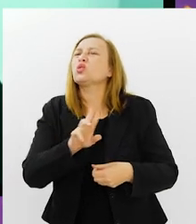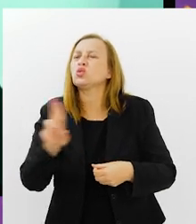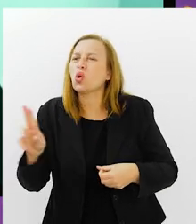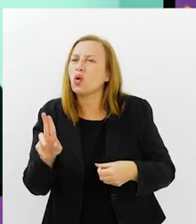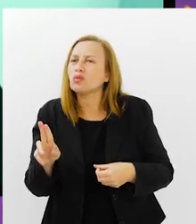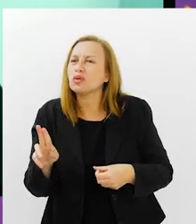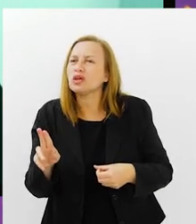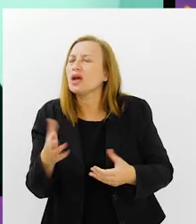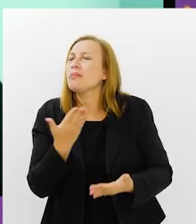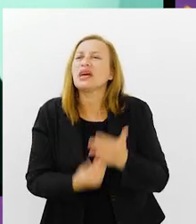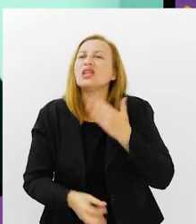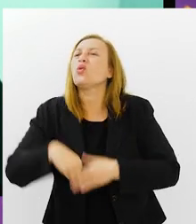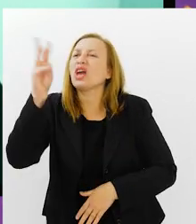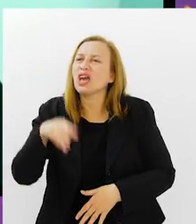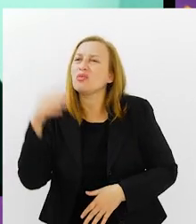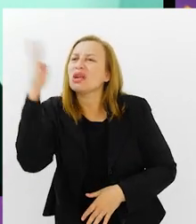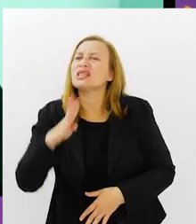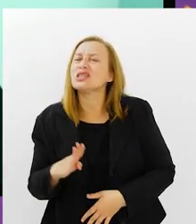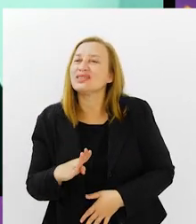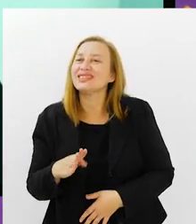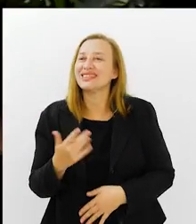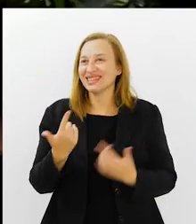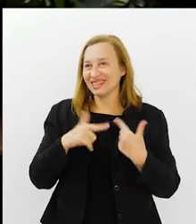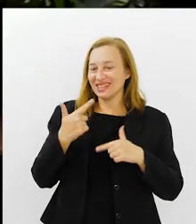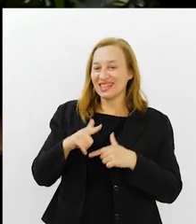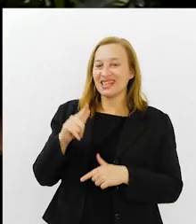Repete os nomes. O Brasil perdeu o quê?